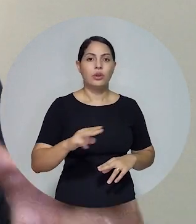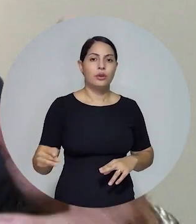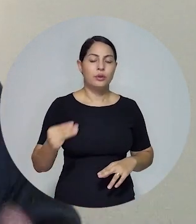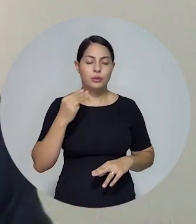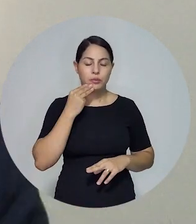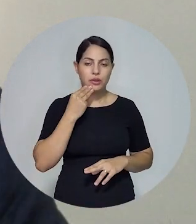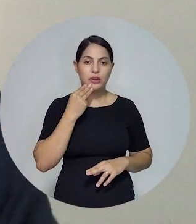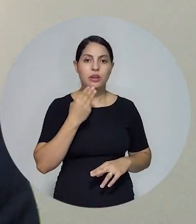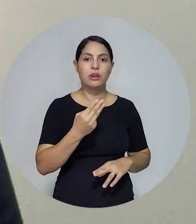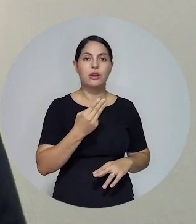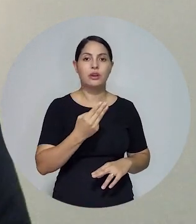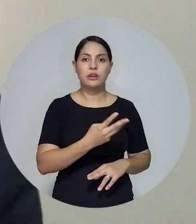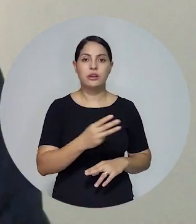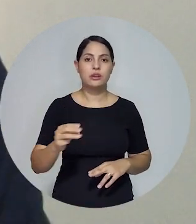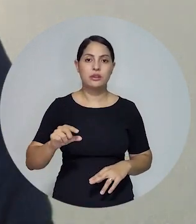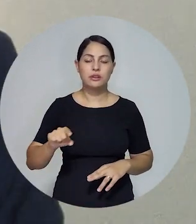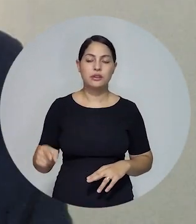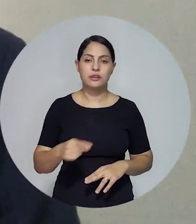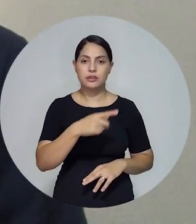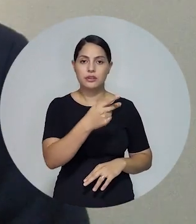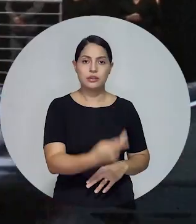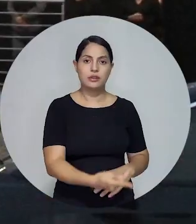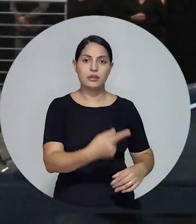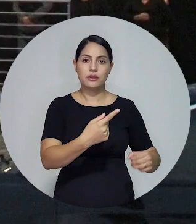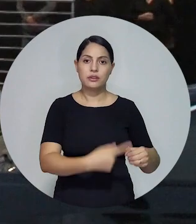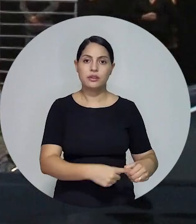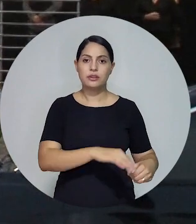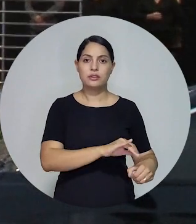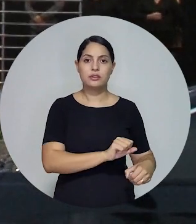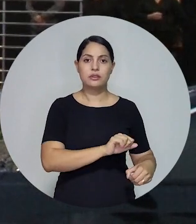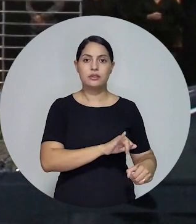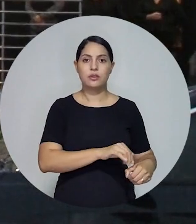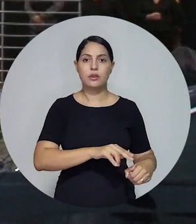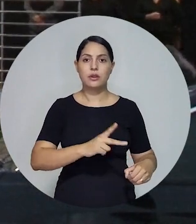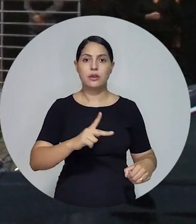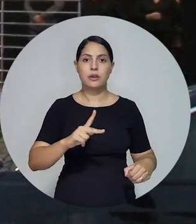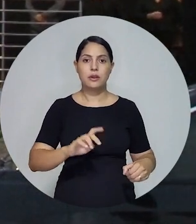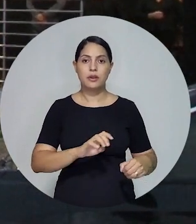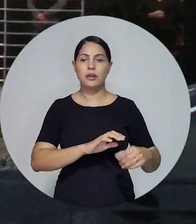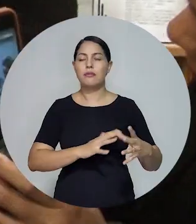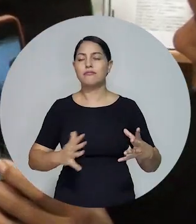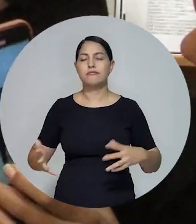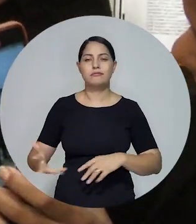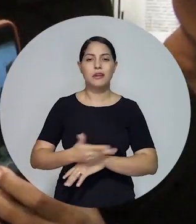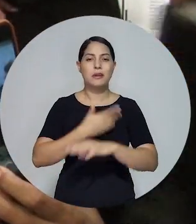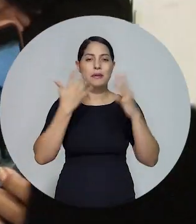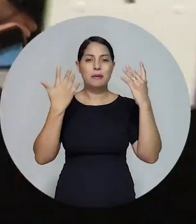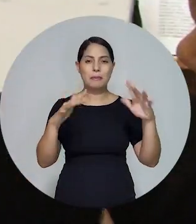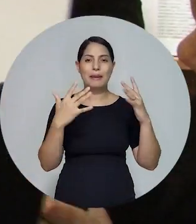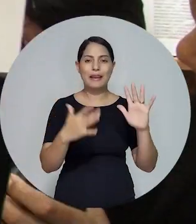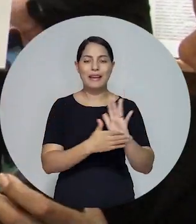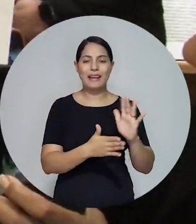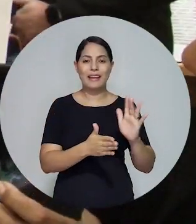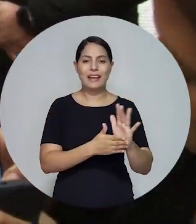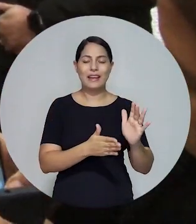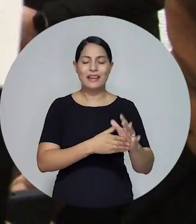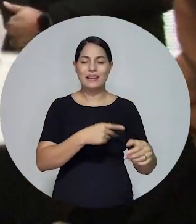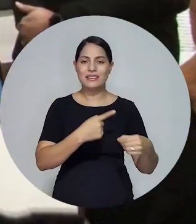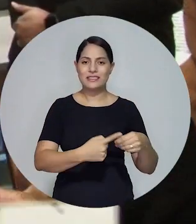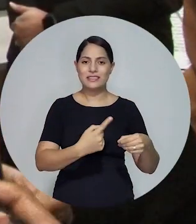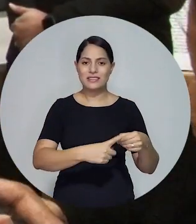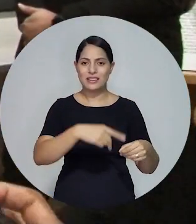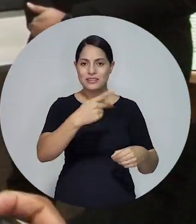de 1.300.000 advogados para testemunhar a grandiosidade da subseção que é inaugurada na cidade de Sinop. Parabéns a